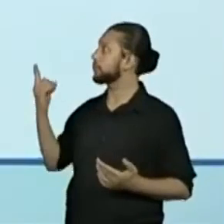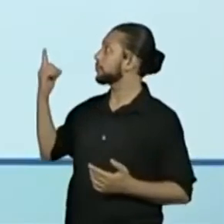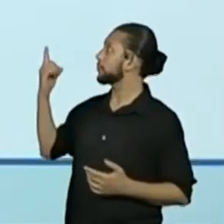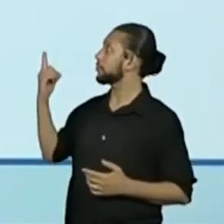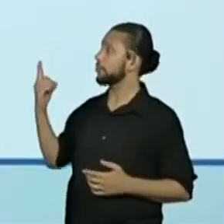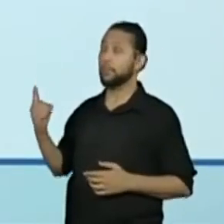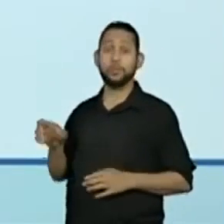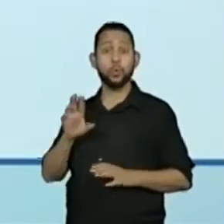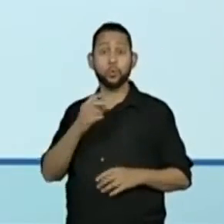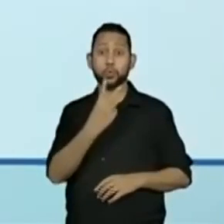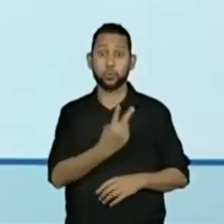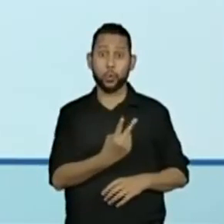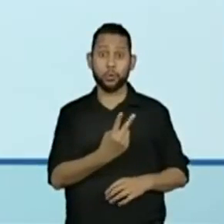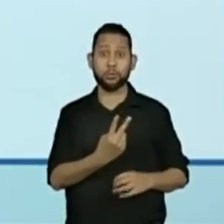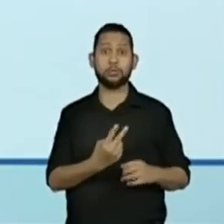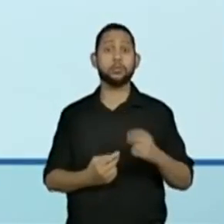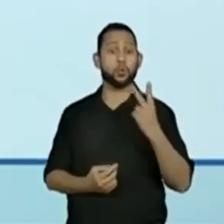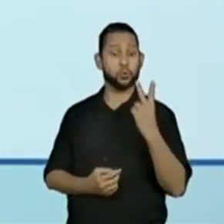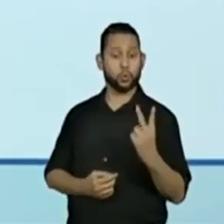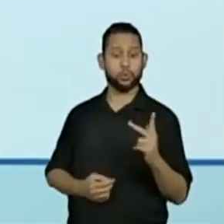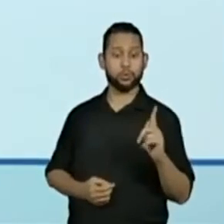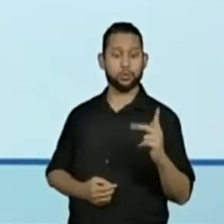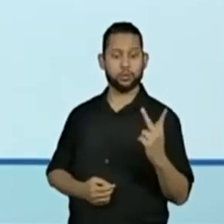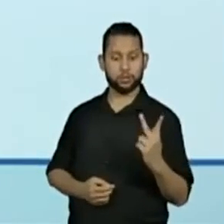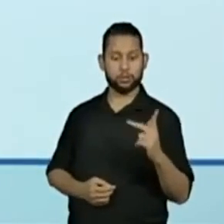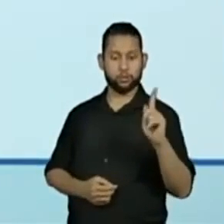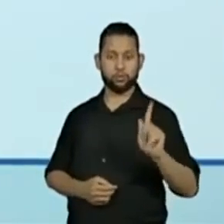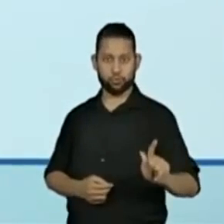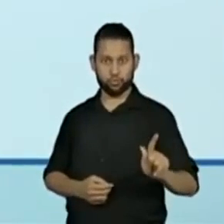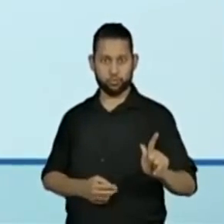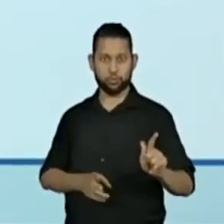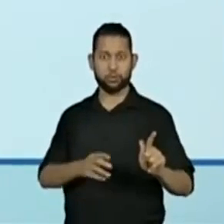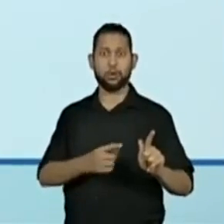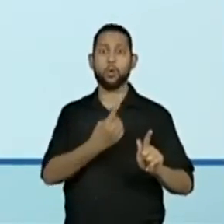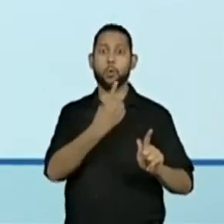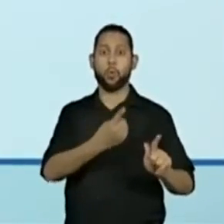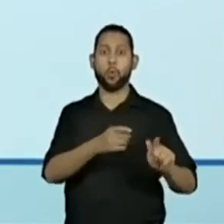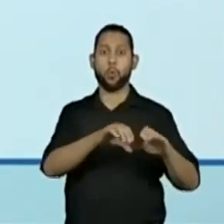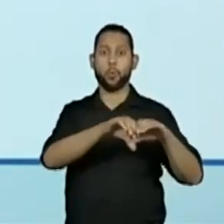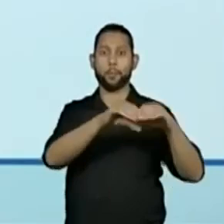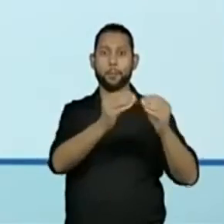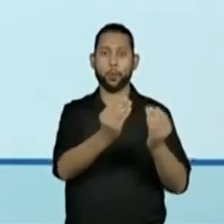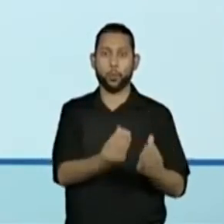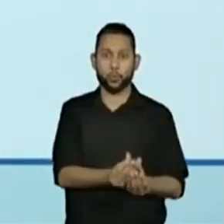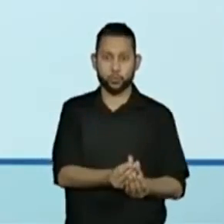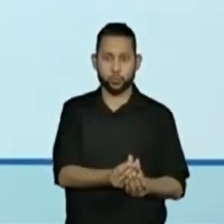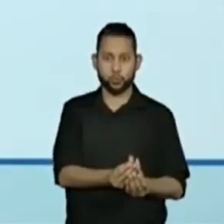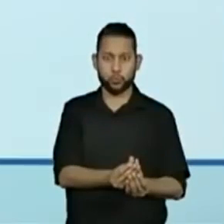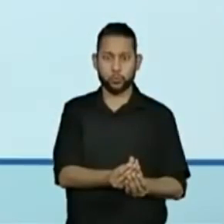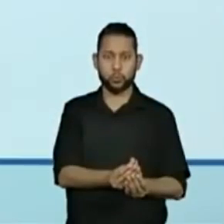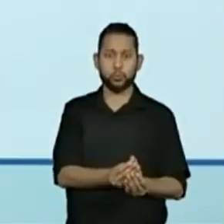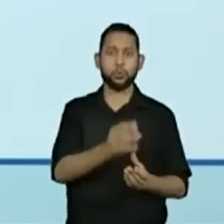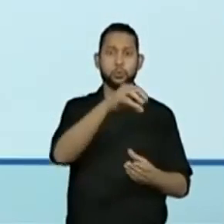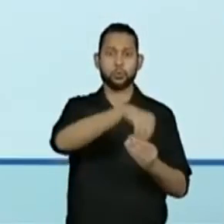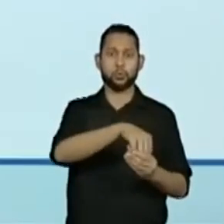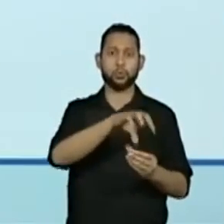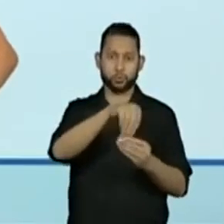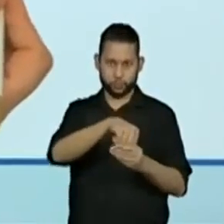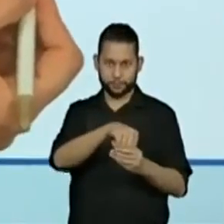a quantidade de quilos de linguiça dentro de um pacote e